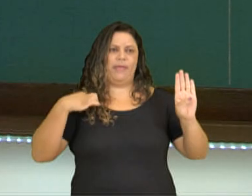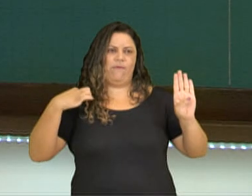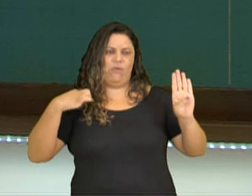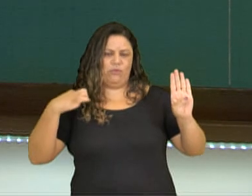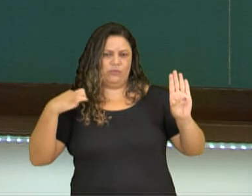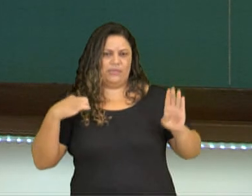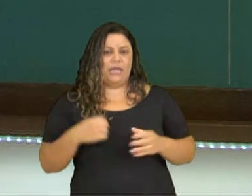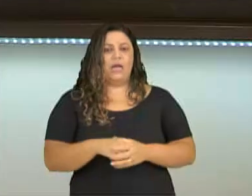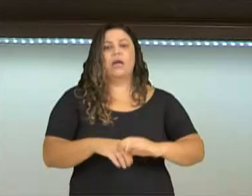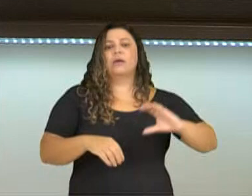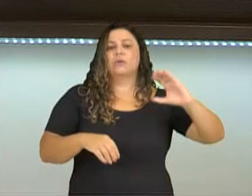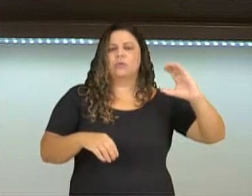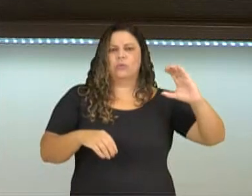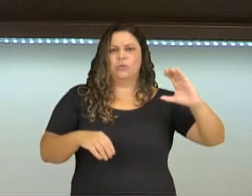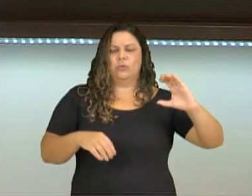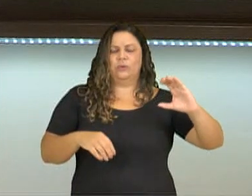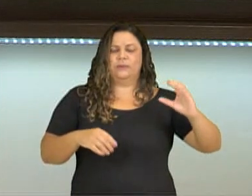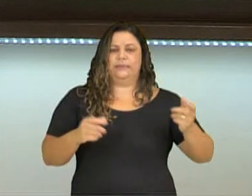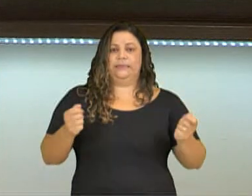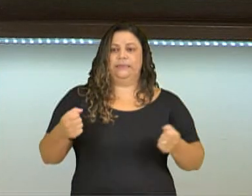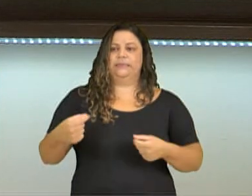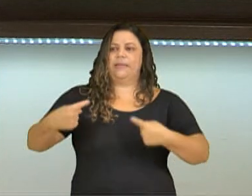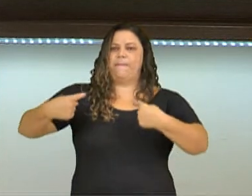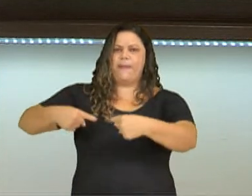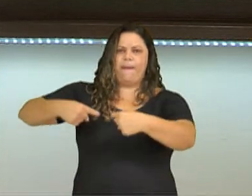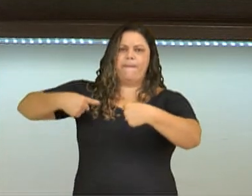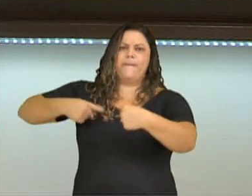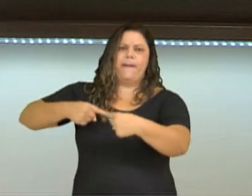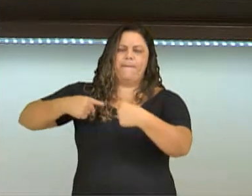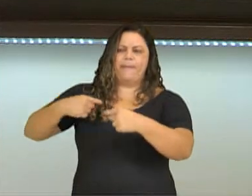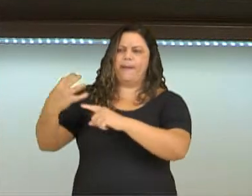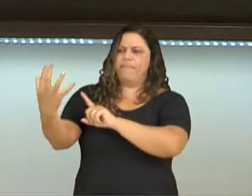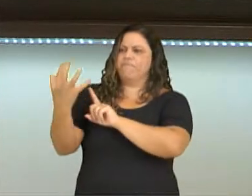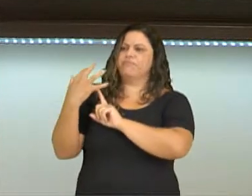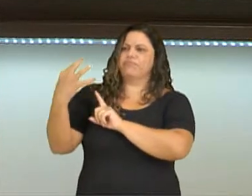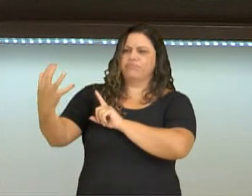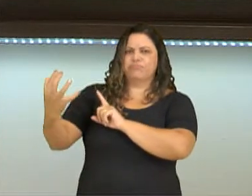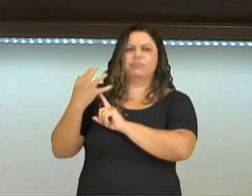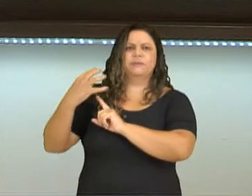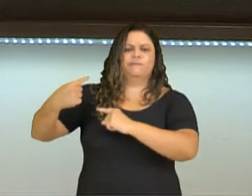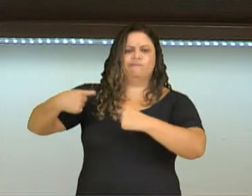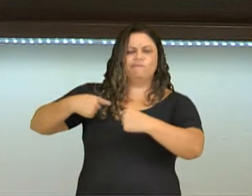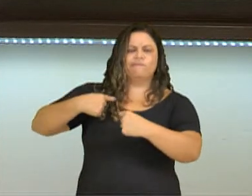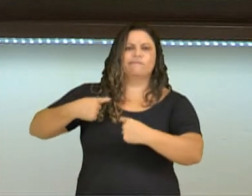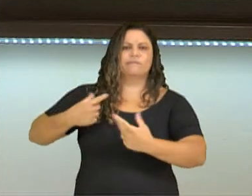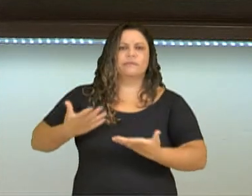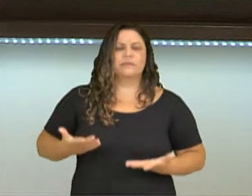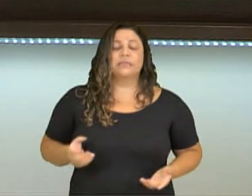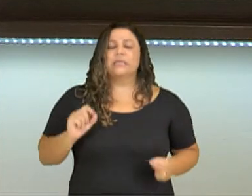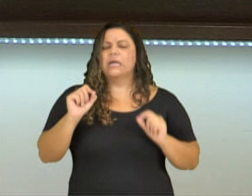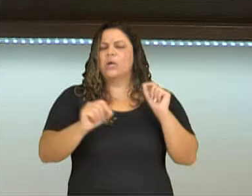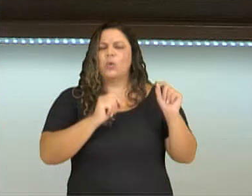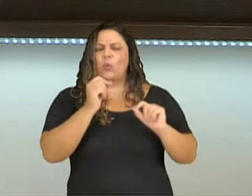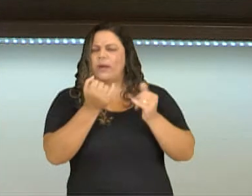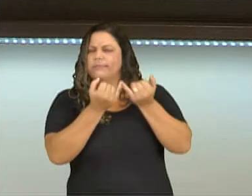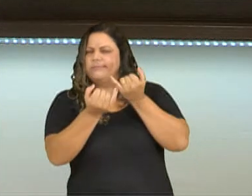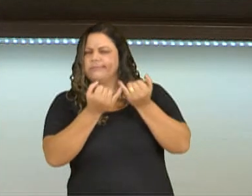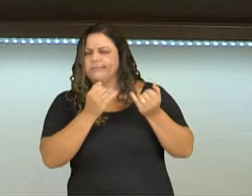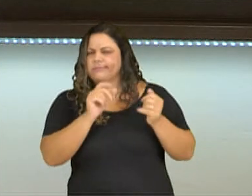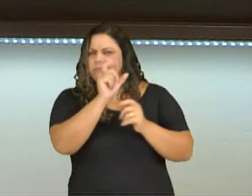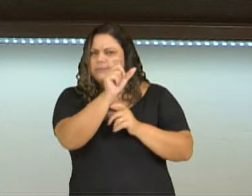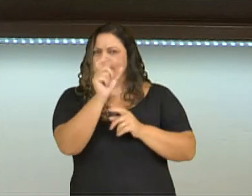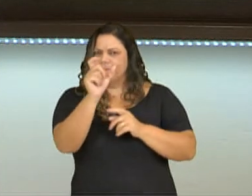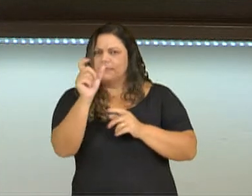intimidado. Qual dessas alternativas, vocês vão escolher apenas uma, né, que mais se assemelha ali com a